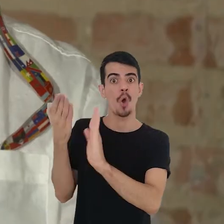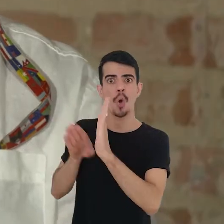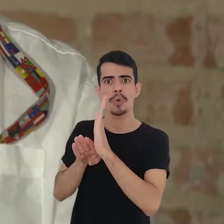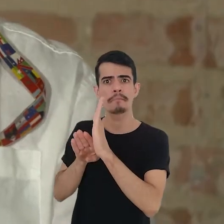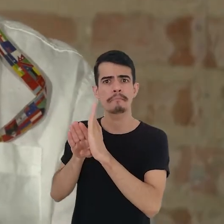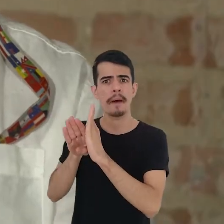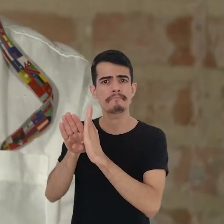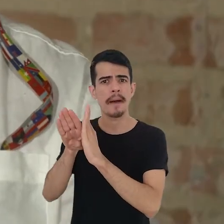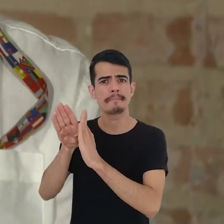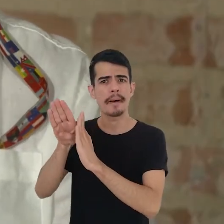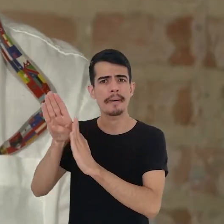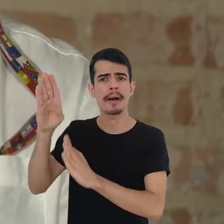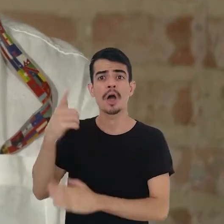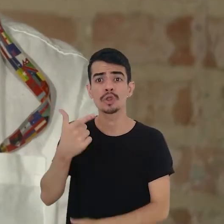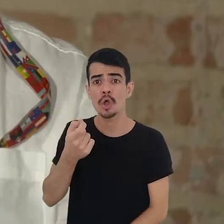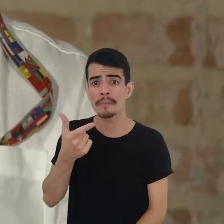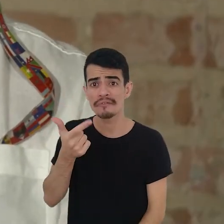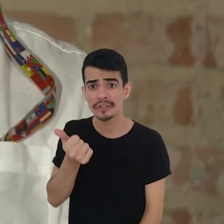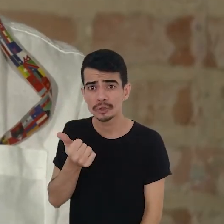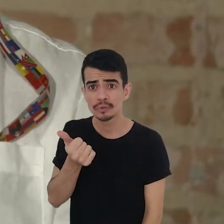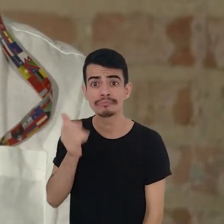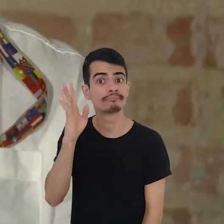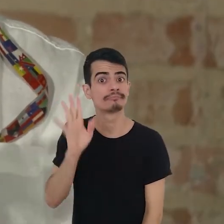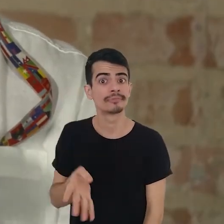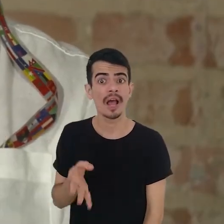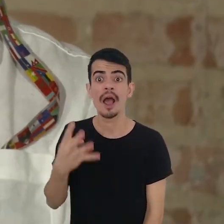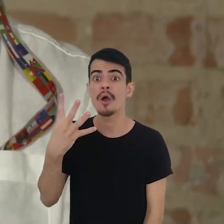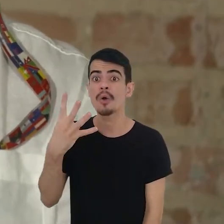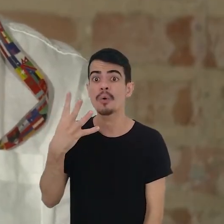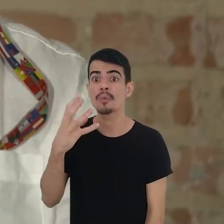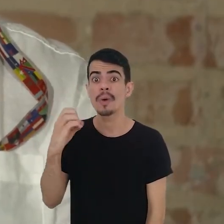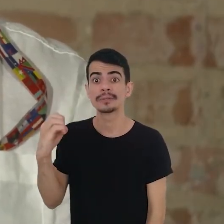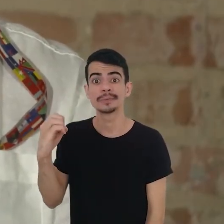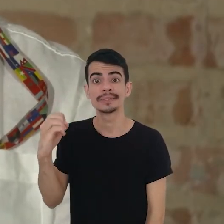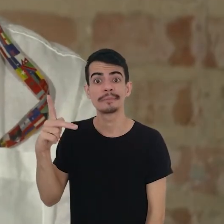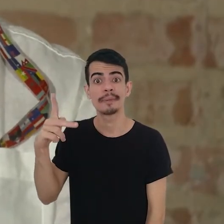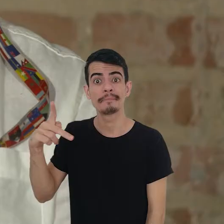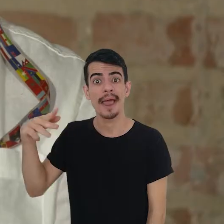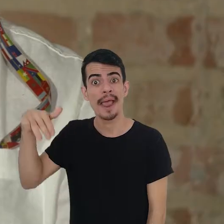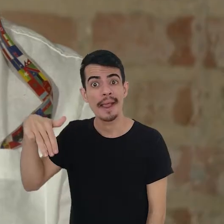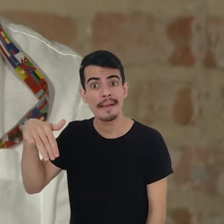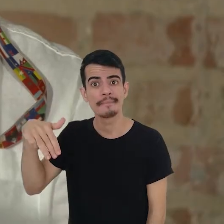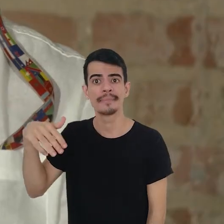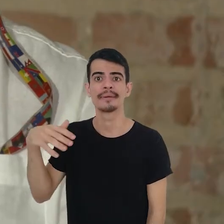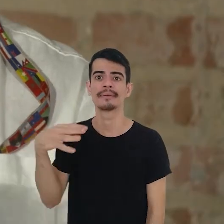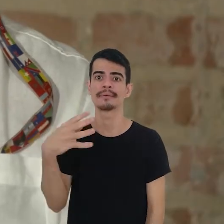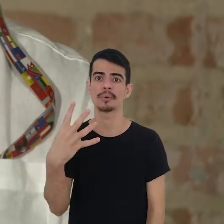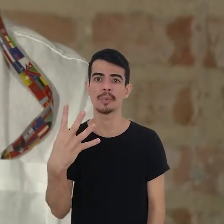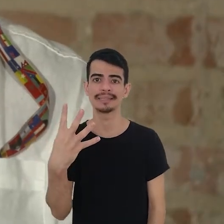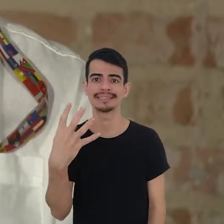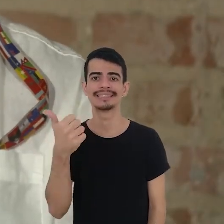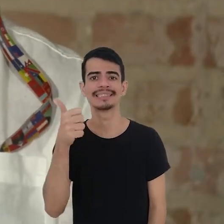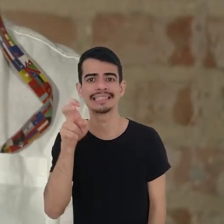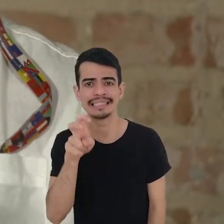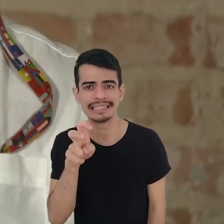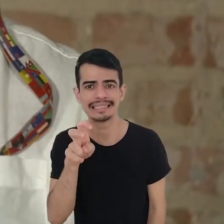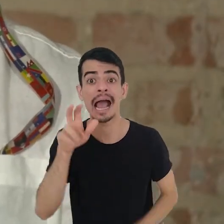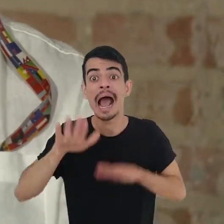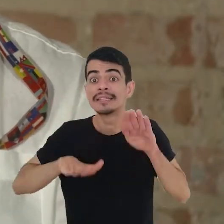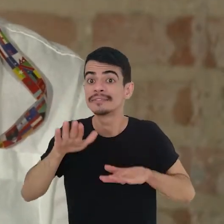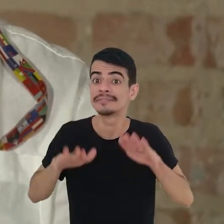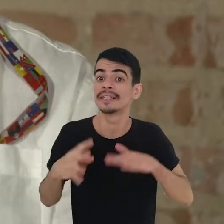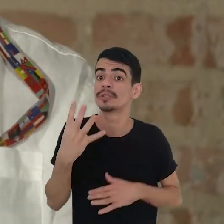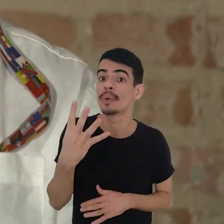hoje, 2021, nós estamos num patamar de 415, às